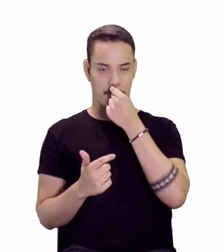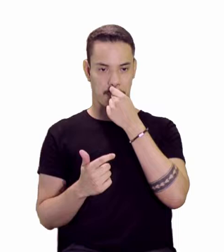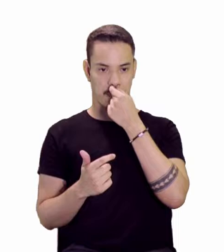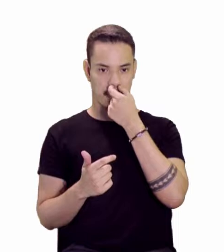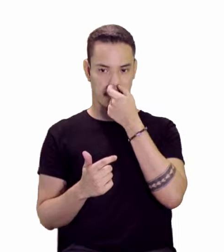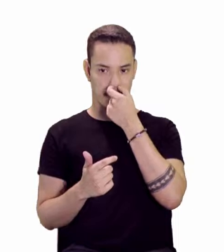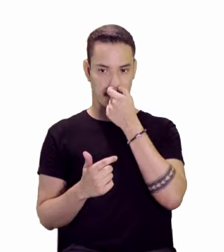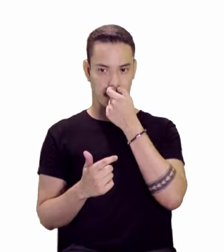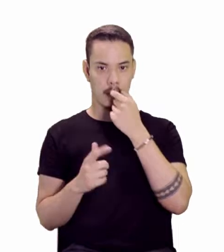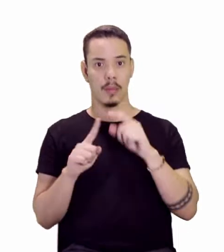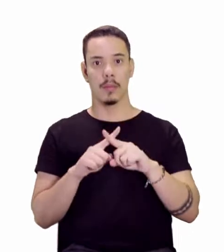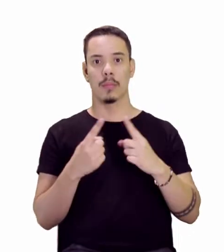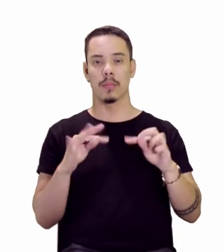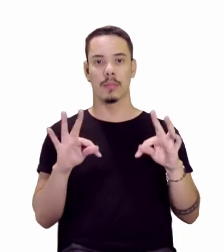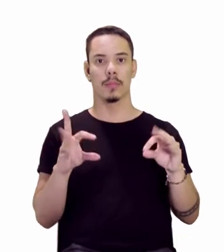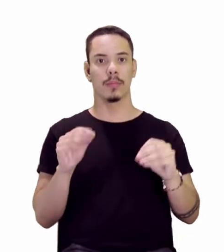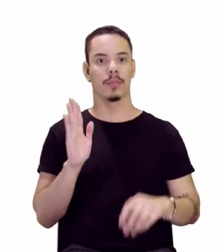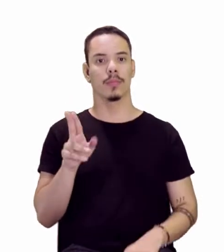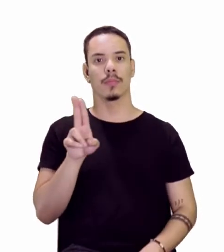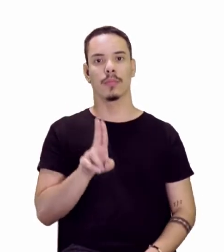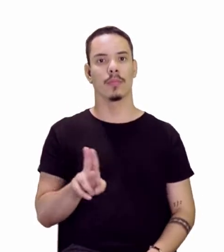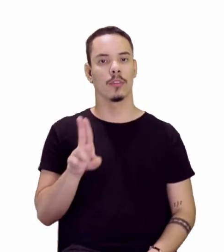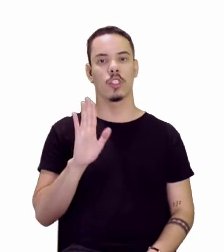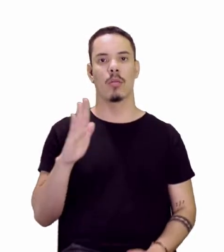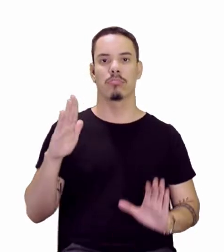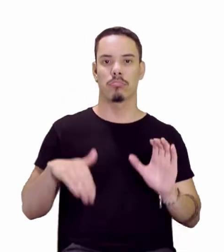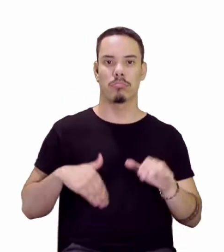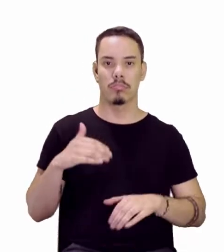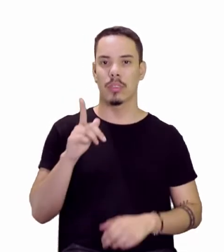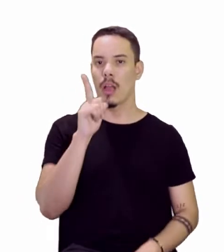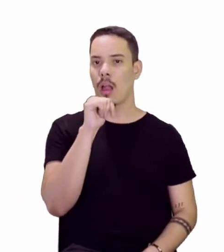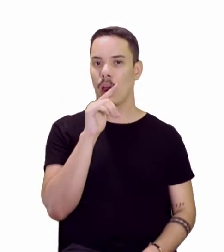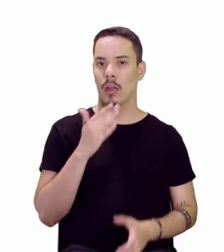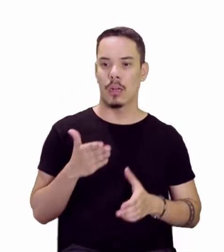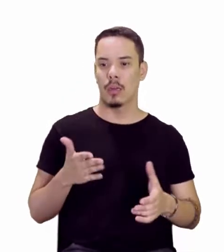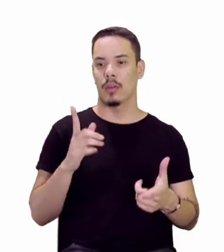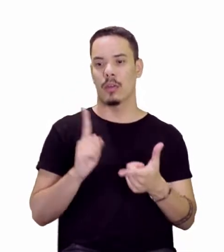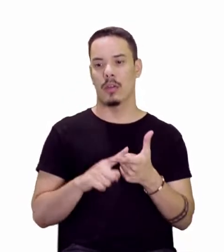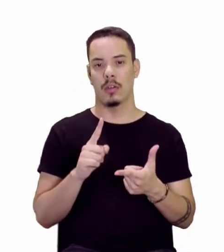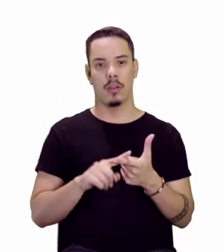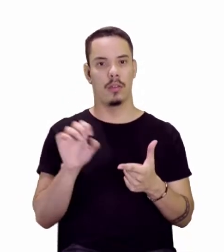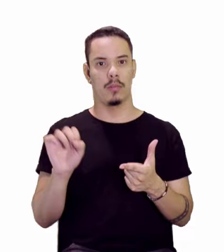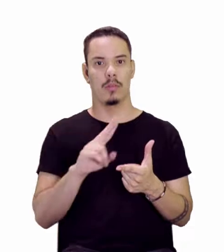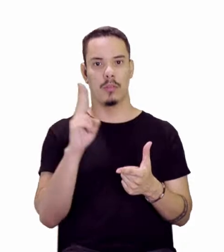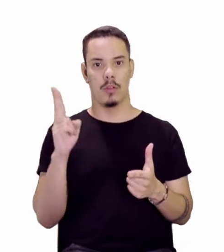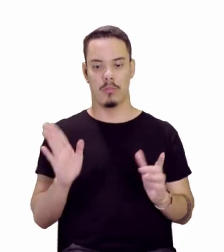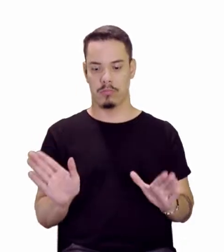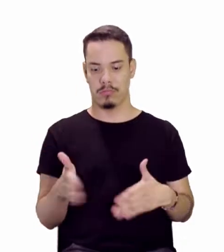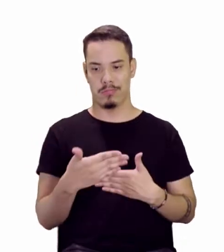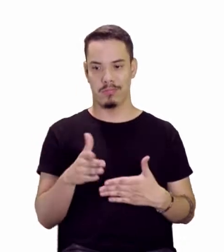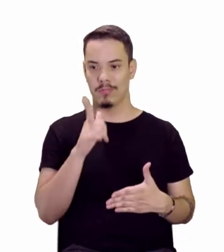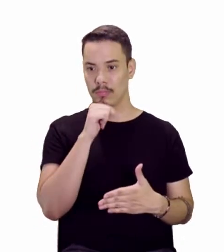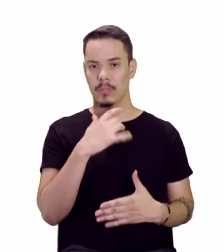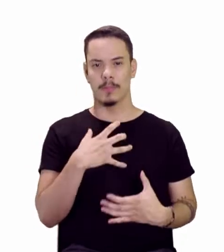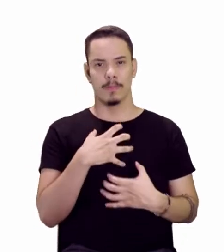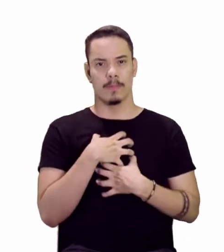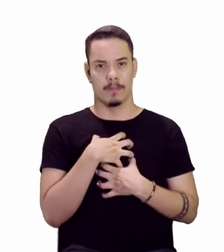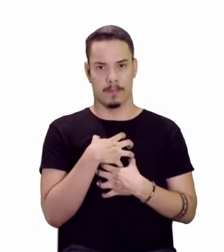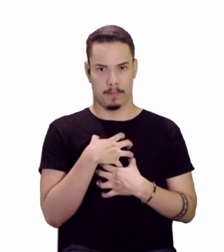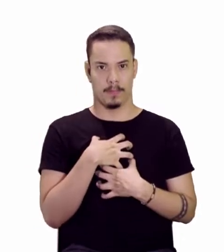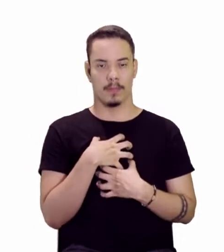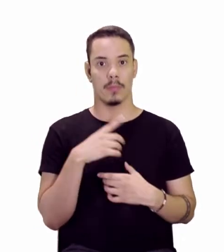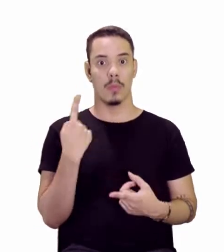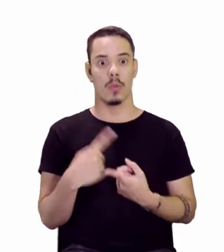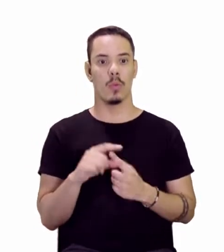já tomou um banho de rio, de piscina, até mesmo de mar, né? Você sente tem essa sensação. Justamente. É o